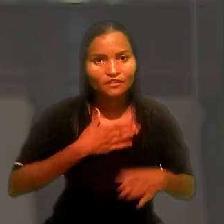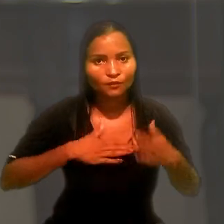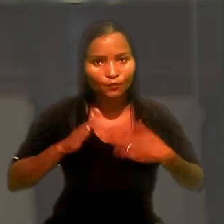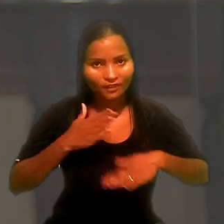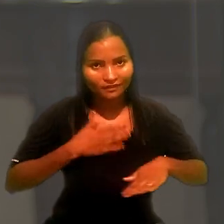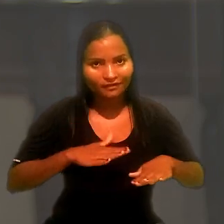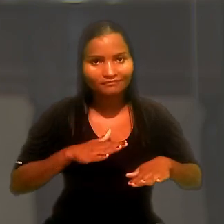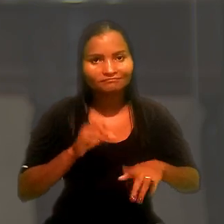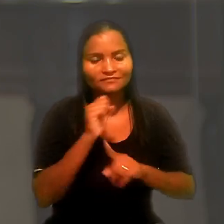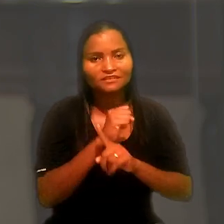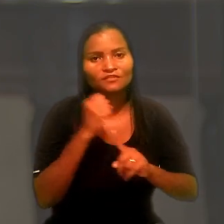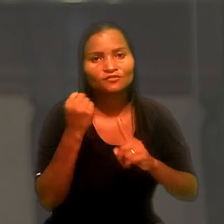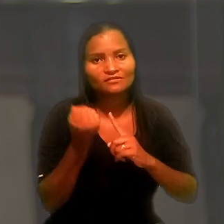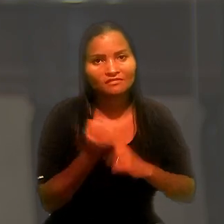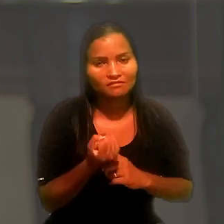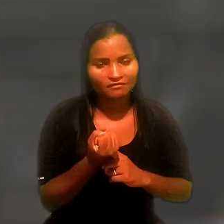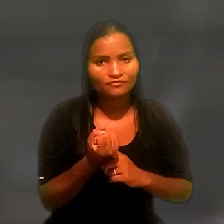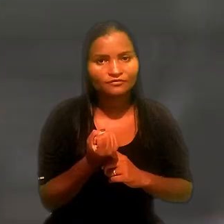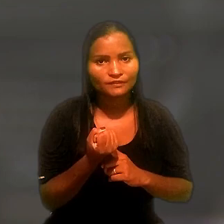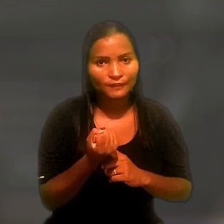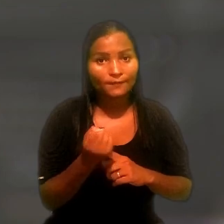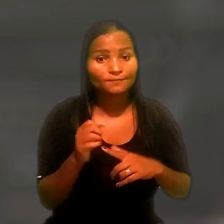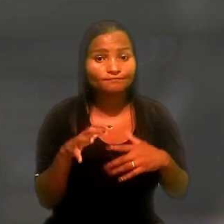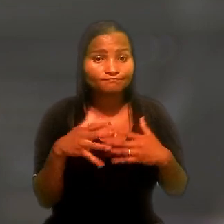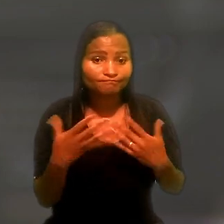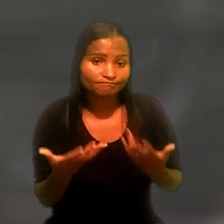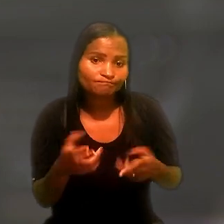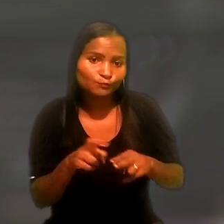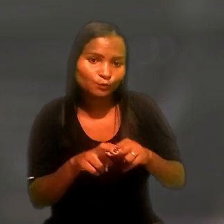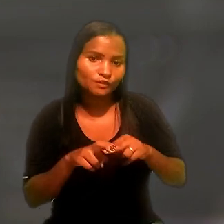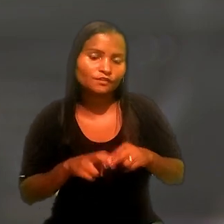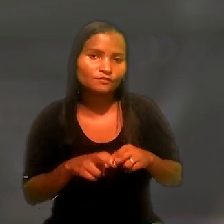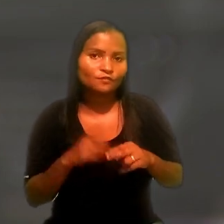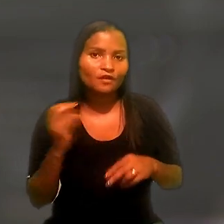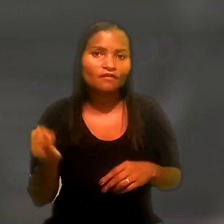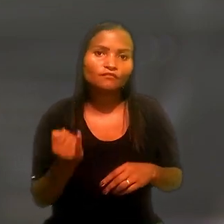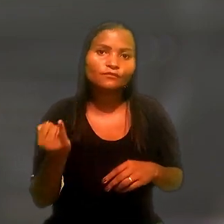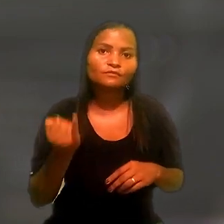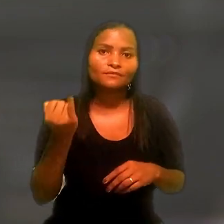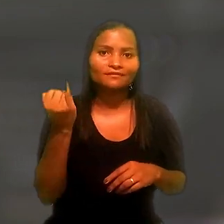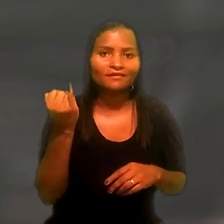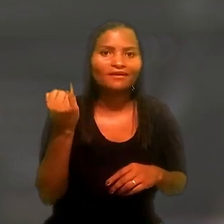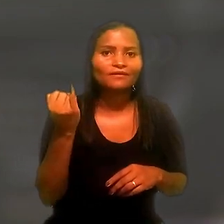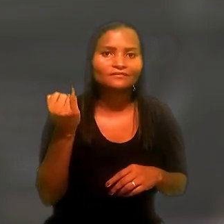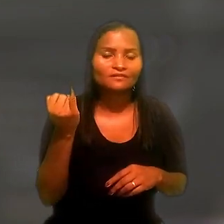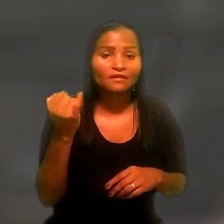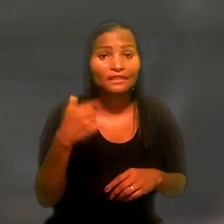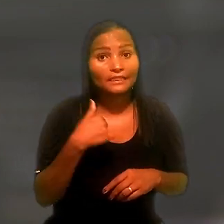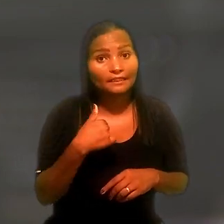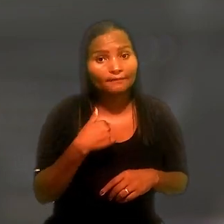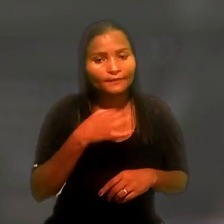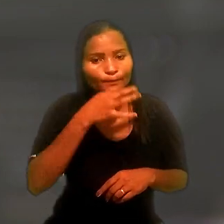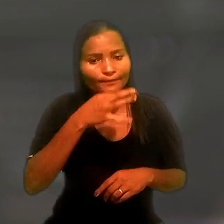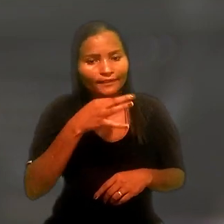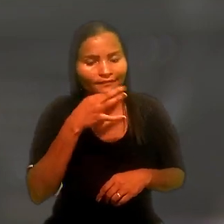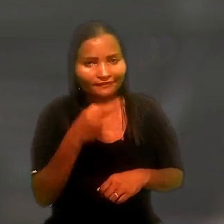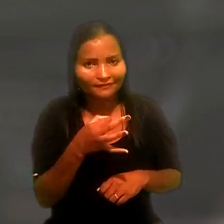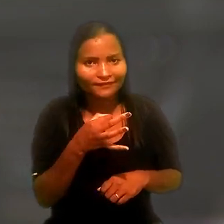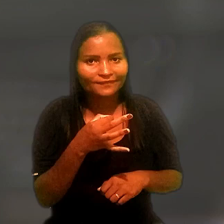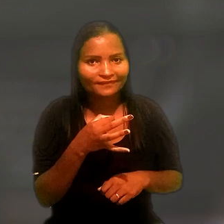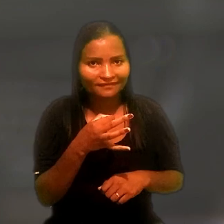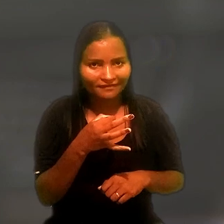segurança, a tranquilidade da sociedade. E, em decorrência disso, é fundamental, em minha